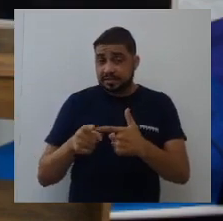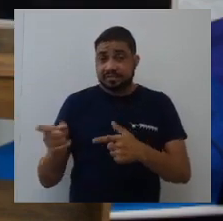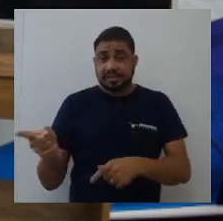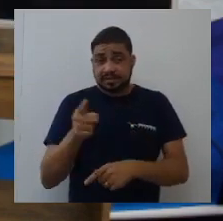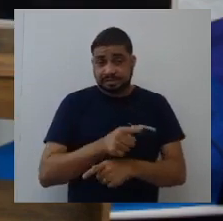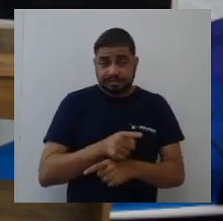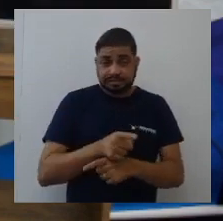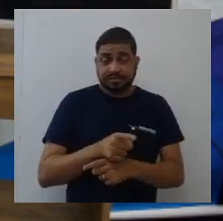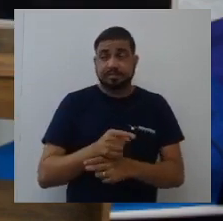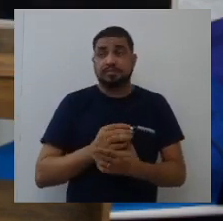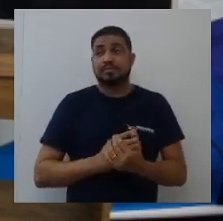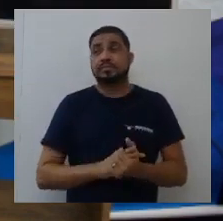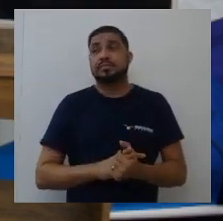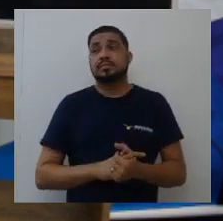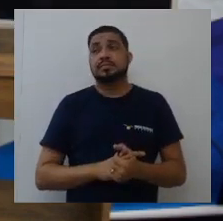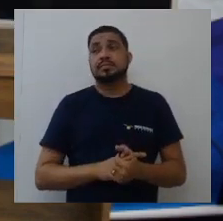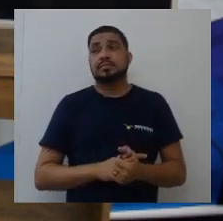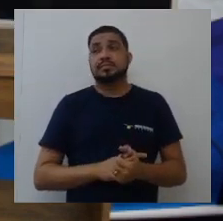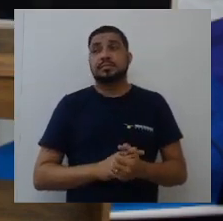adjacente,